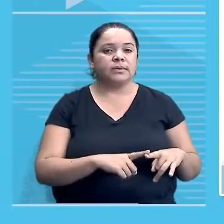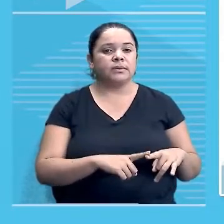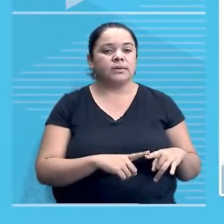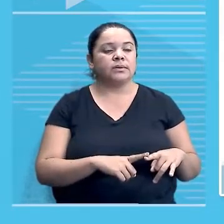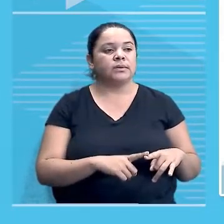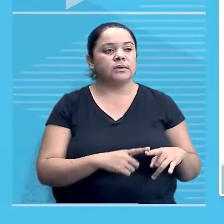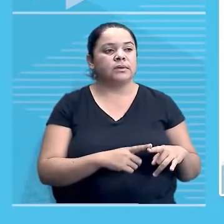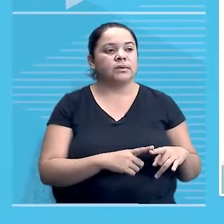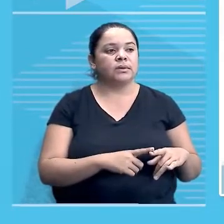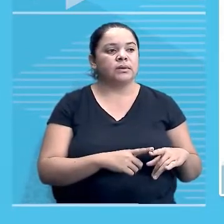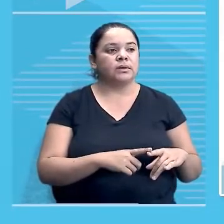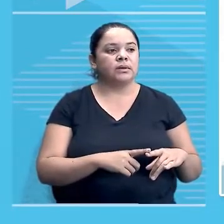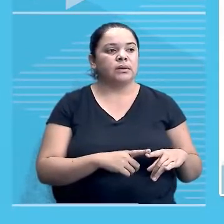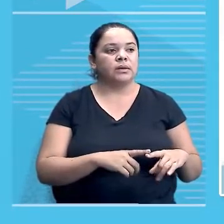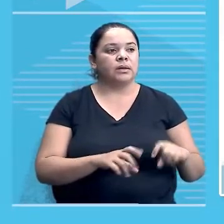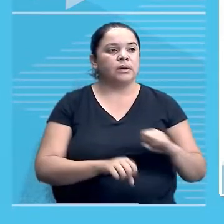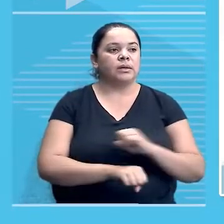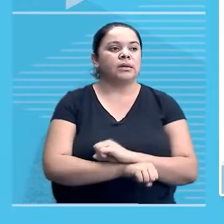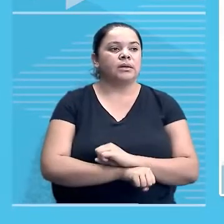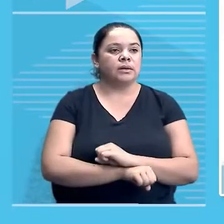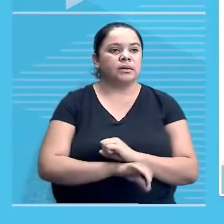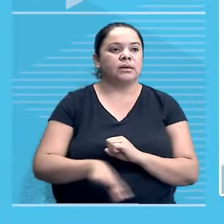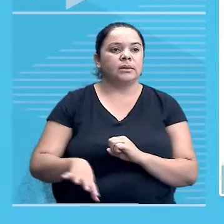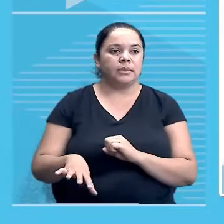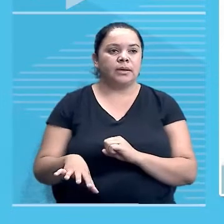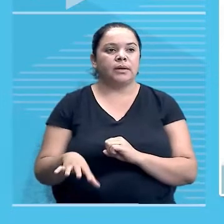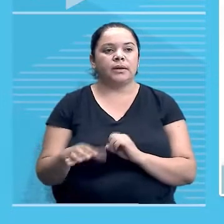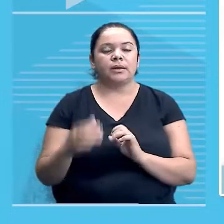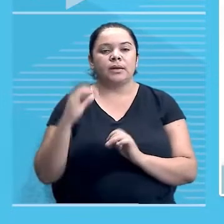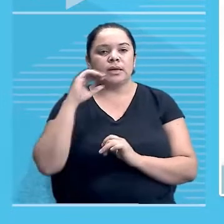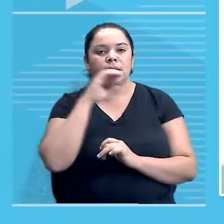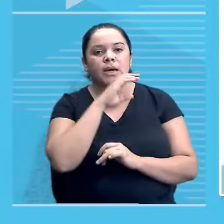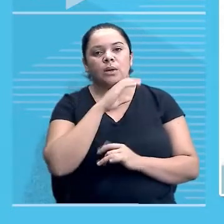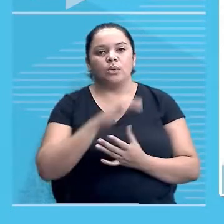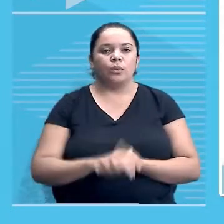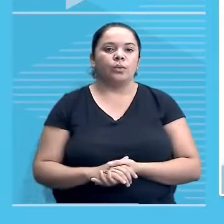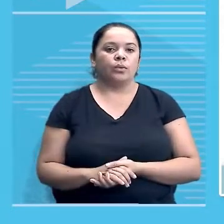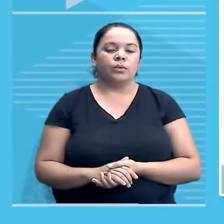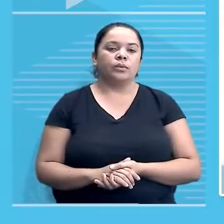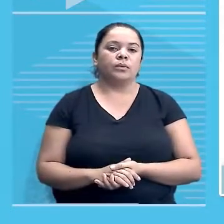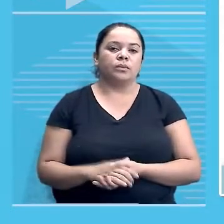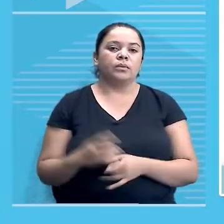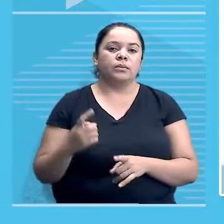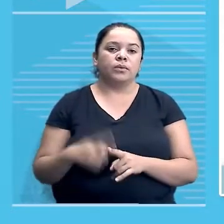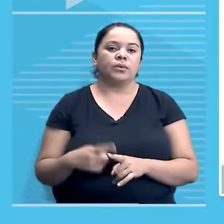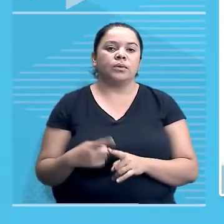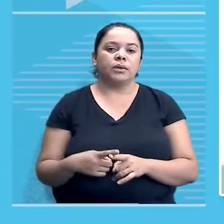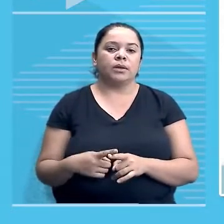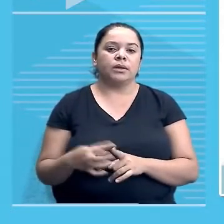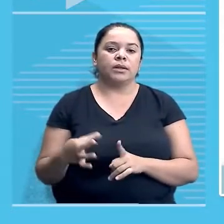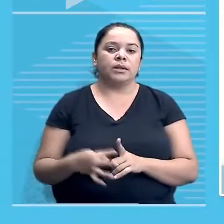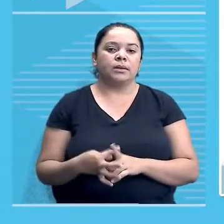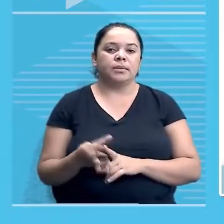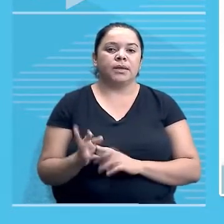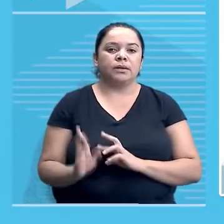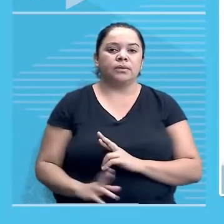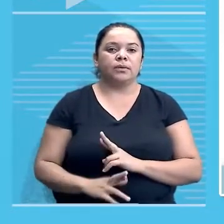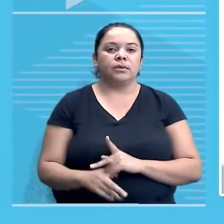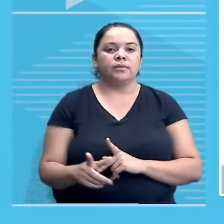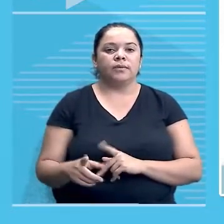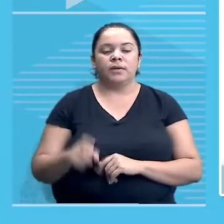gelo. Ok? Então, por estarem em temperaturas diferentes, você pode